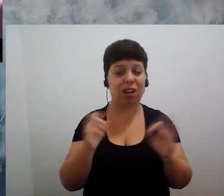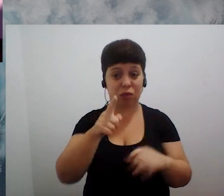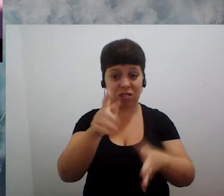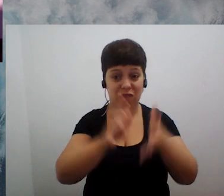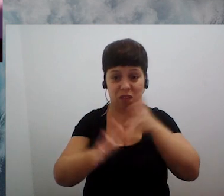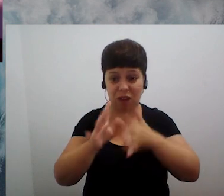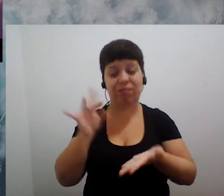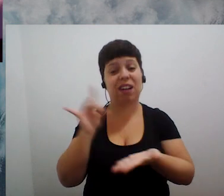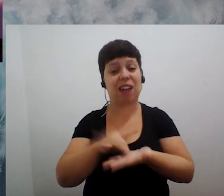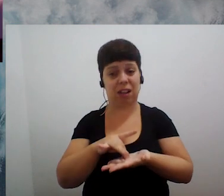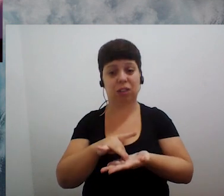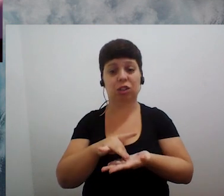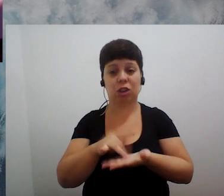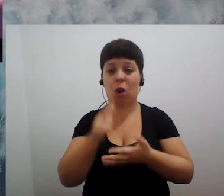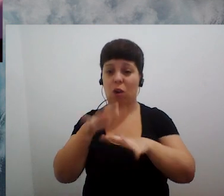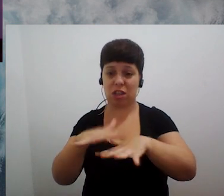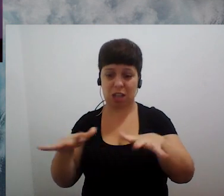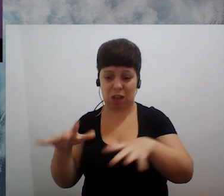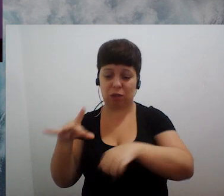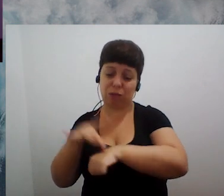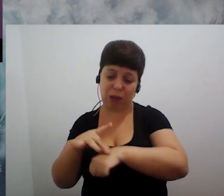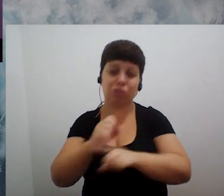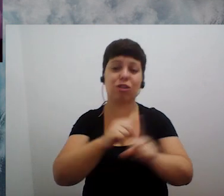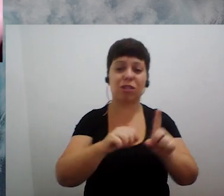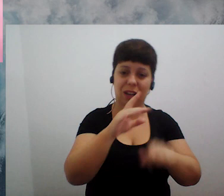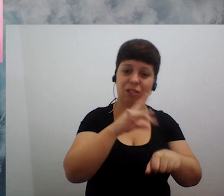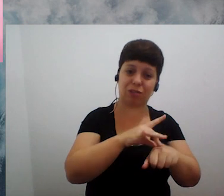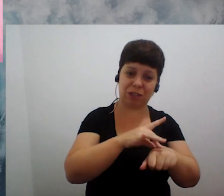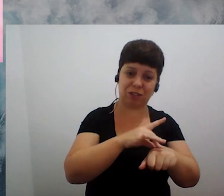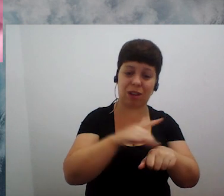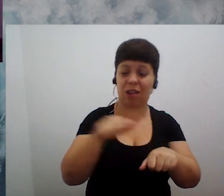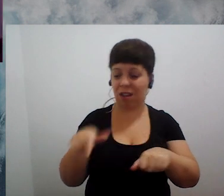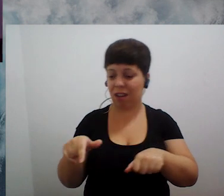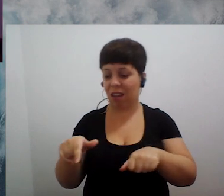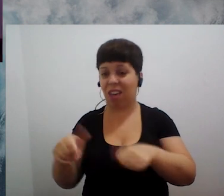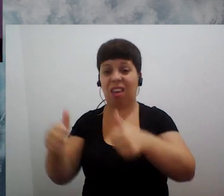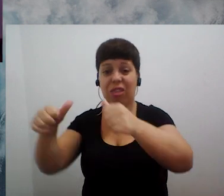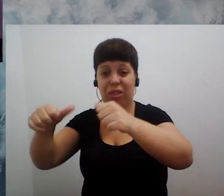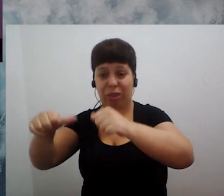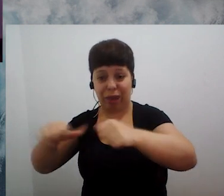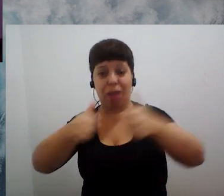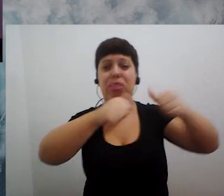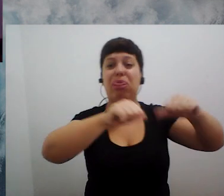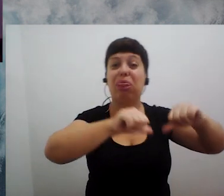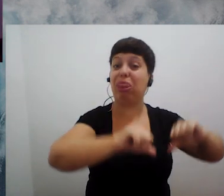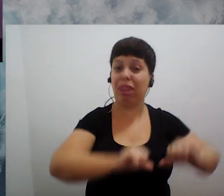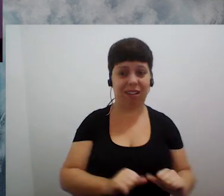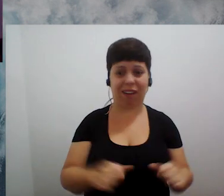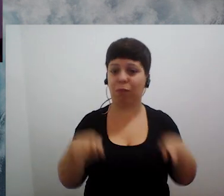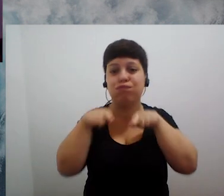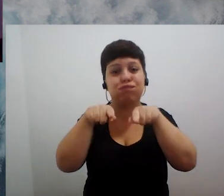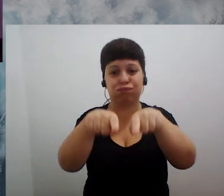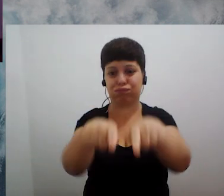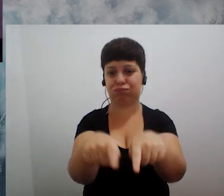é uma verdade isso que você falou, né? O oceano está doente porque a sociedade está doente, mas na medida em que o oceano fica doente, a sociedade fica